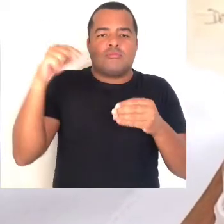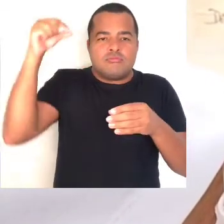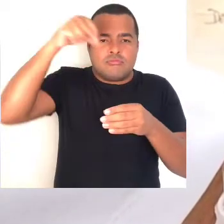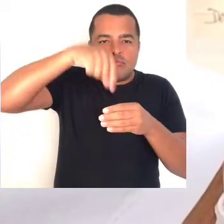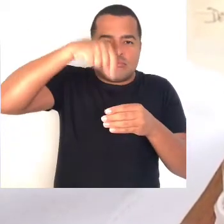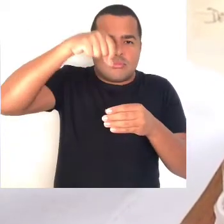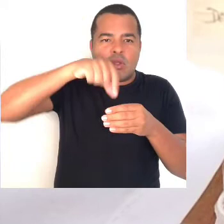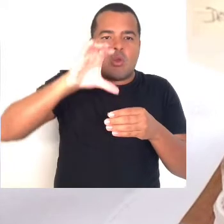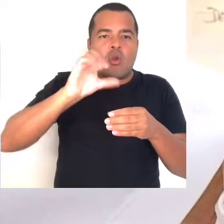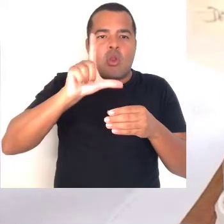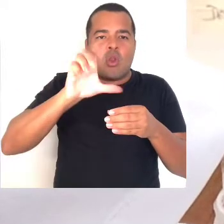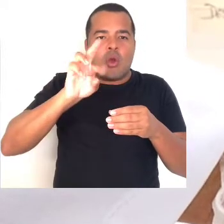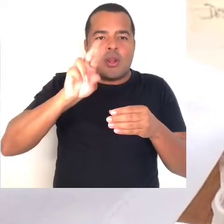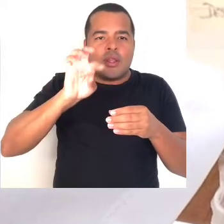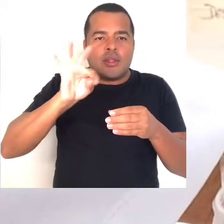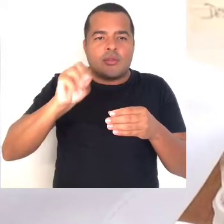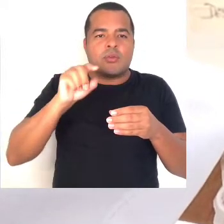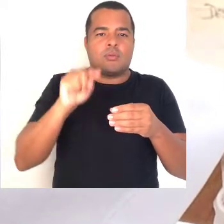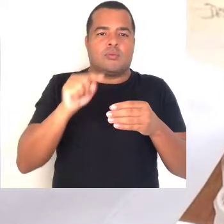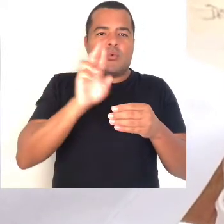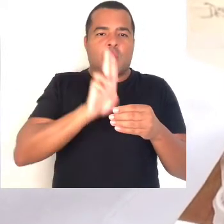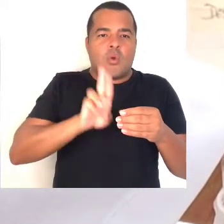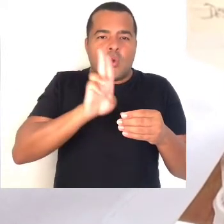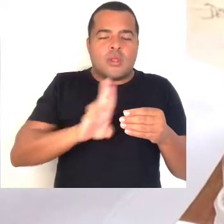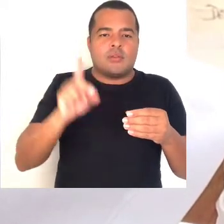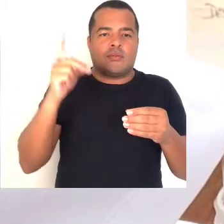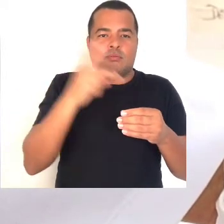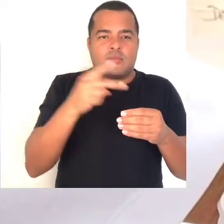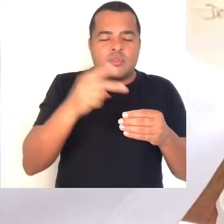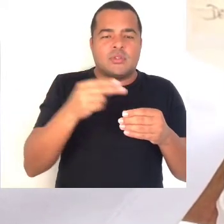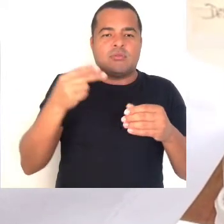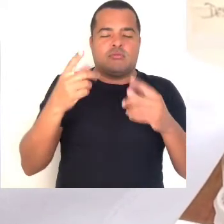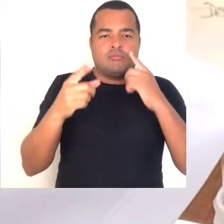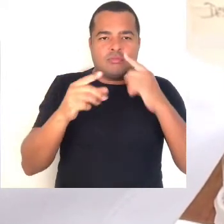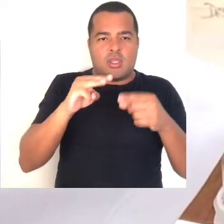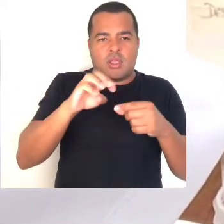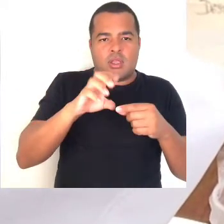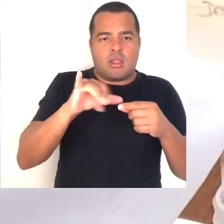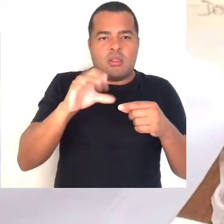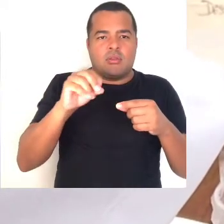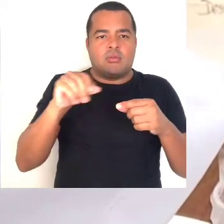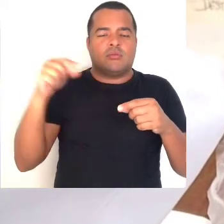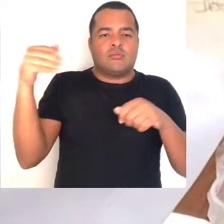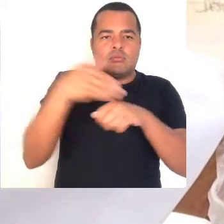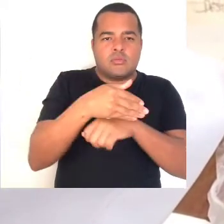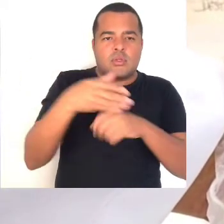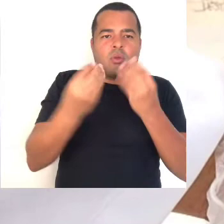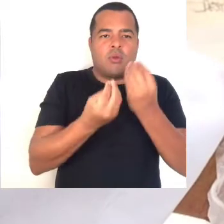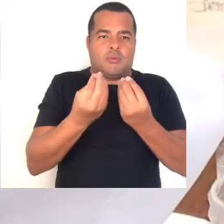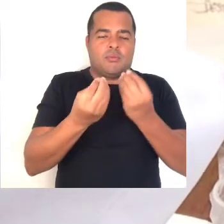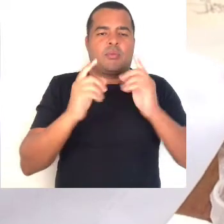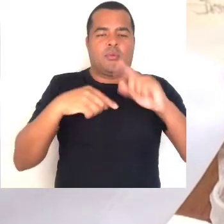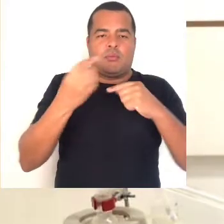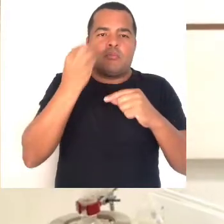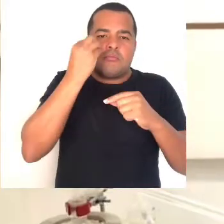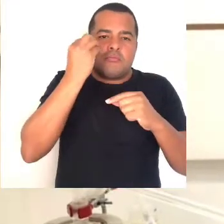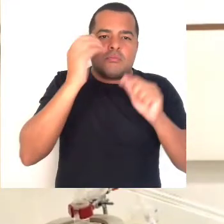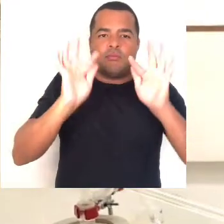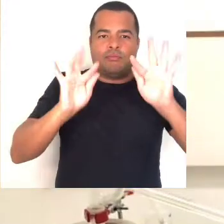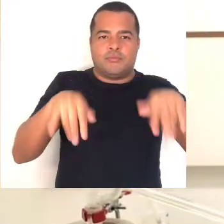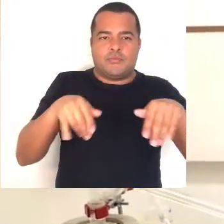vai fazer o teste de comprovação de formação de cloreto, utilizando aí uma solução alcoólica de nitrato de